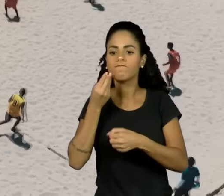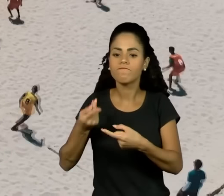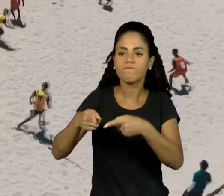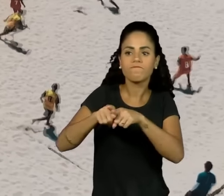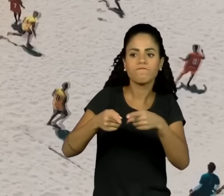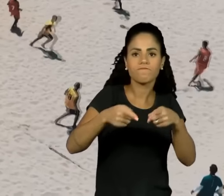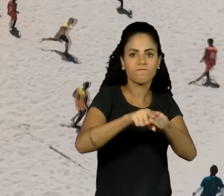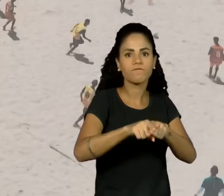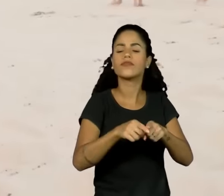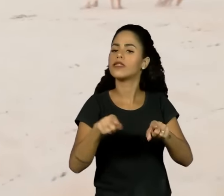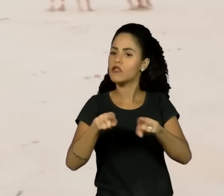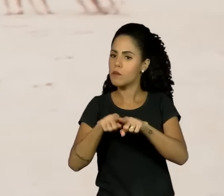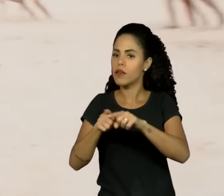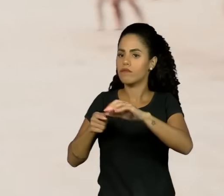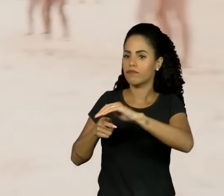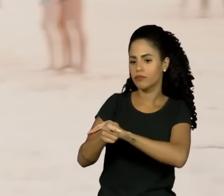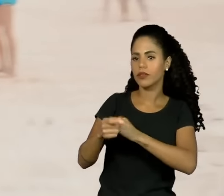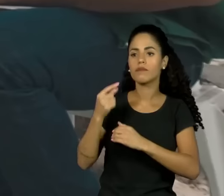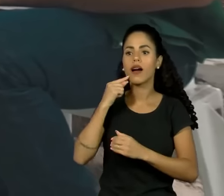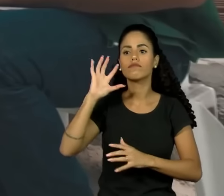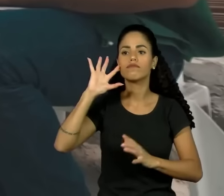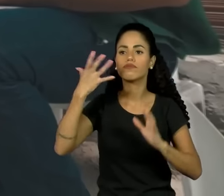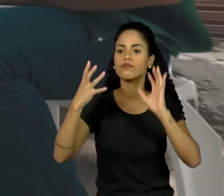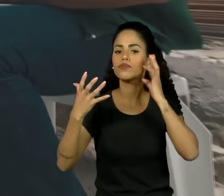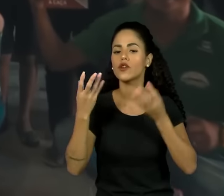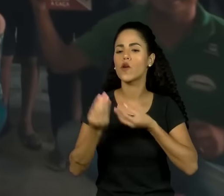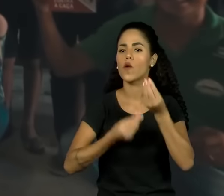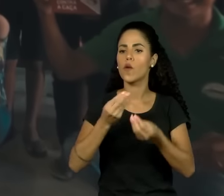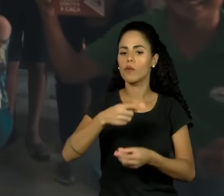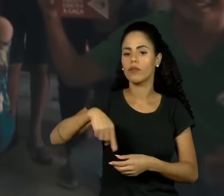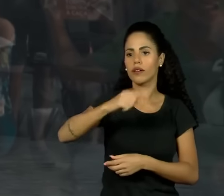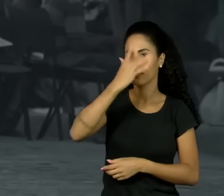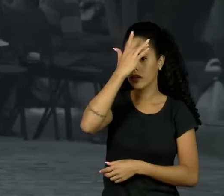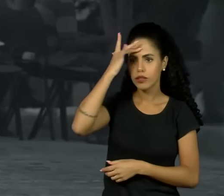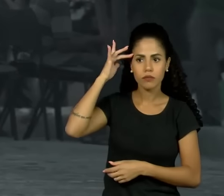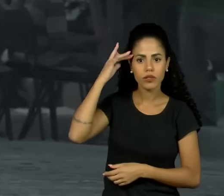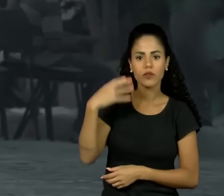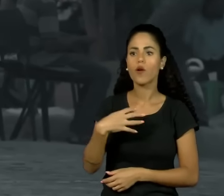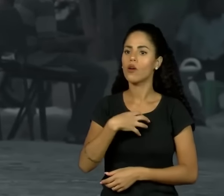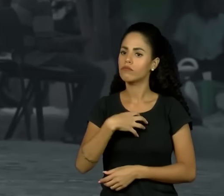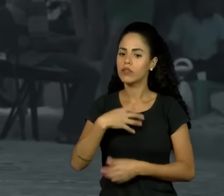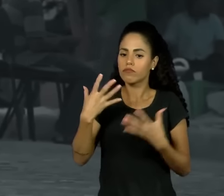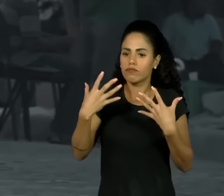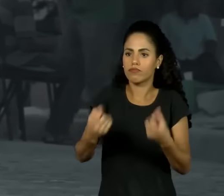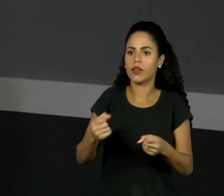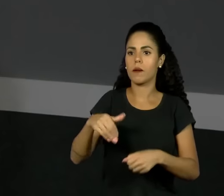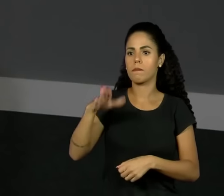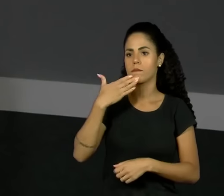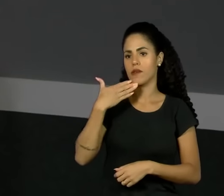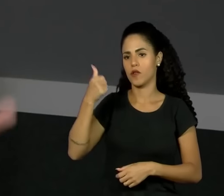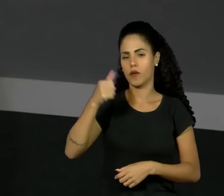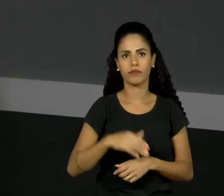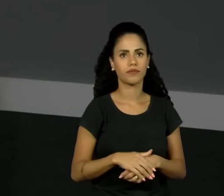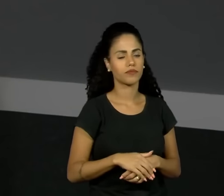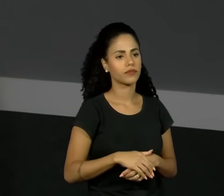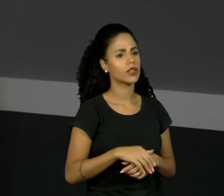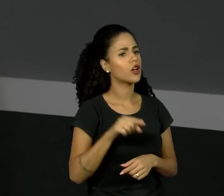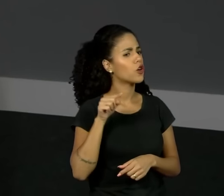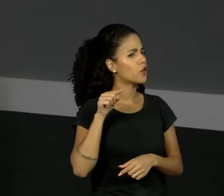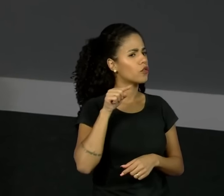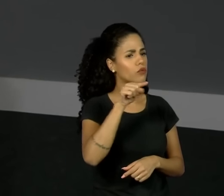pagamentos por serviços ambientais, soluções que façam com que as pessoas tem uma adesão maior a esse movimento. Vocês aplicam